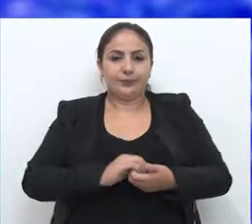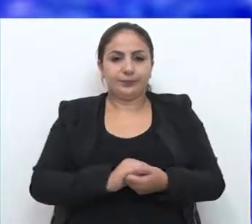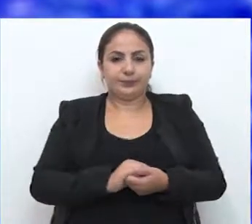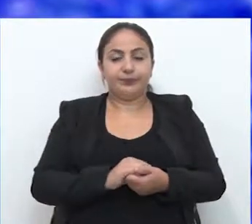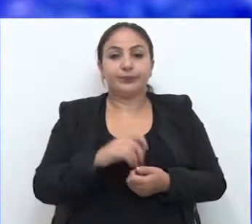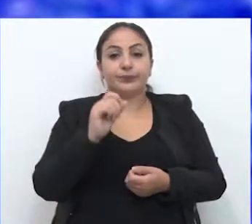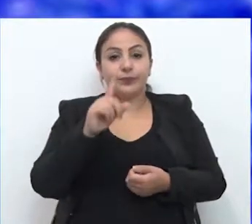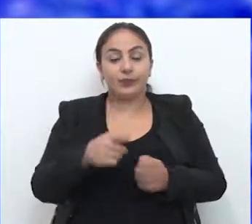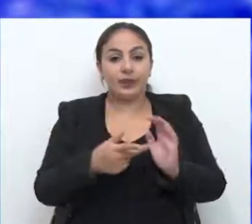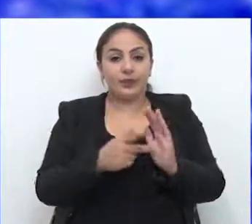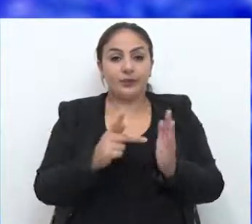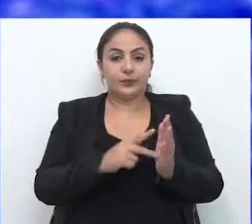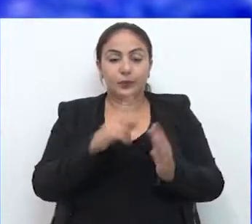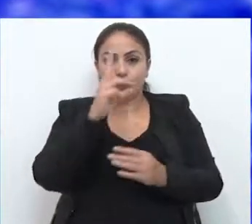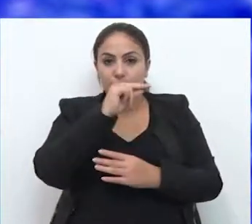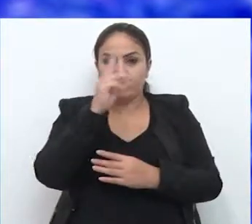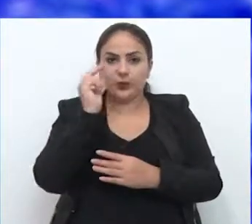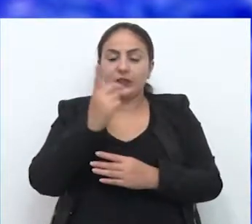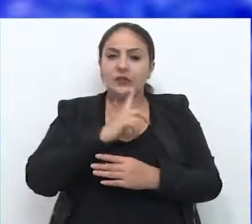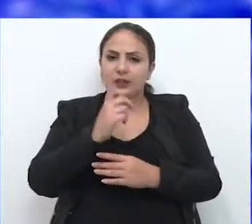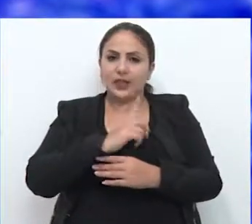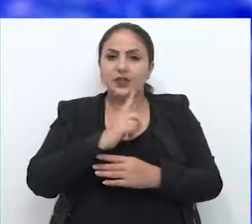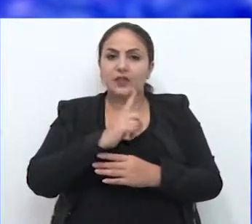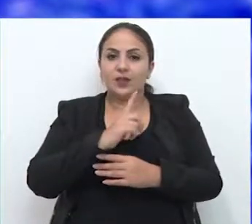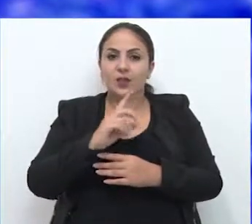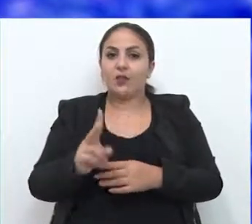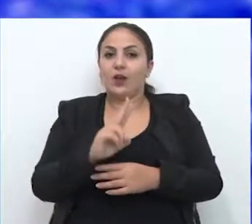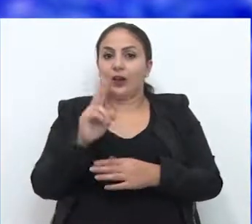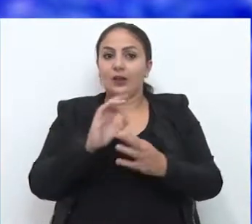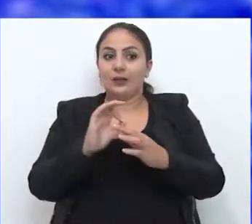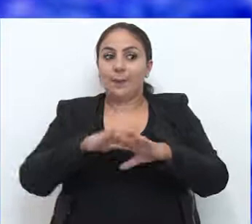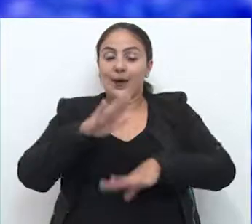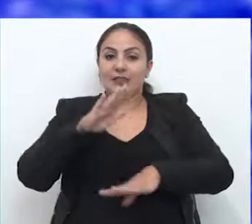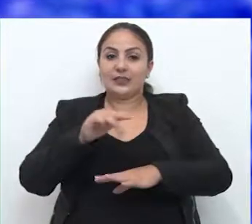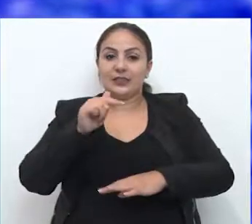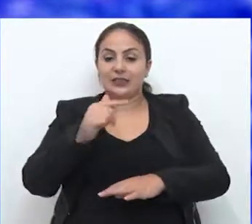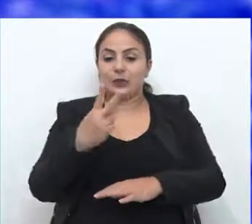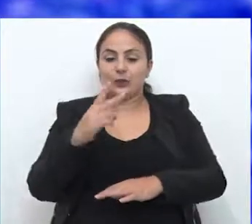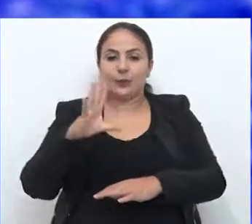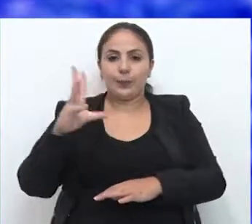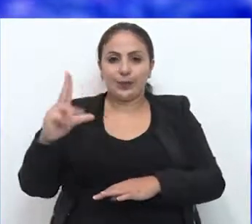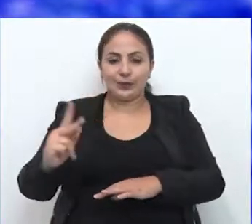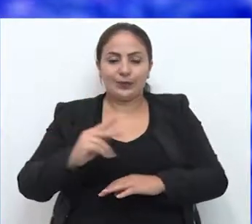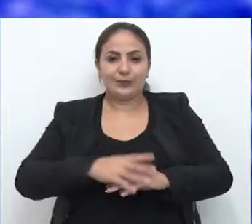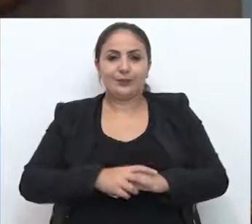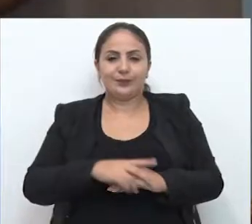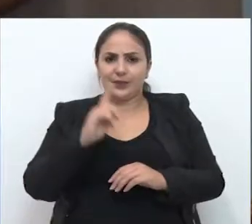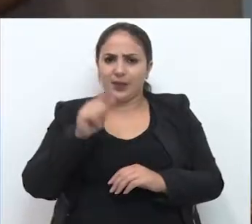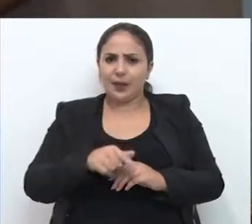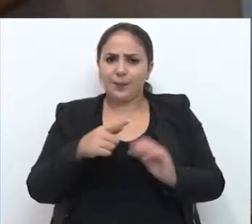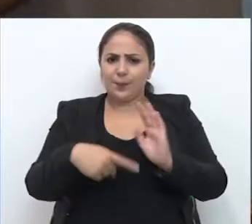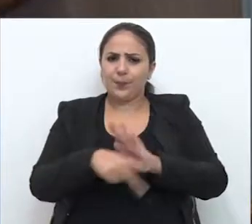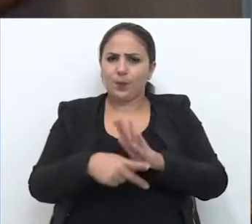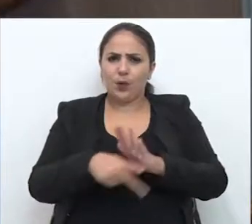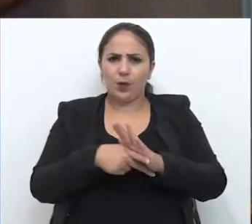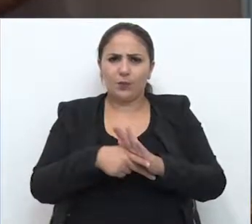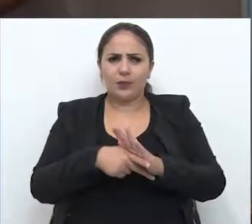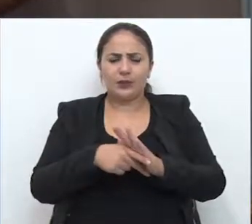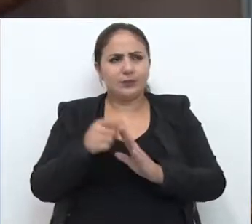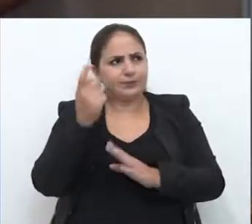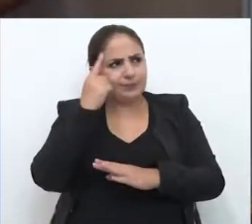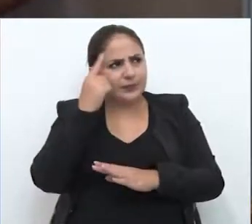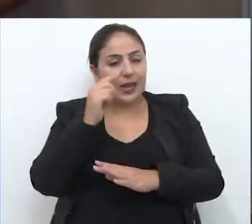milhões. Ou seja, o município teve um superávit de 72 milhões. Ele é oriundo